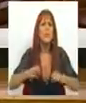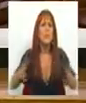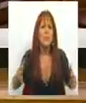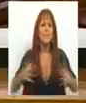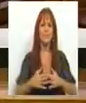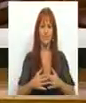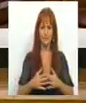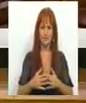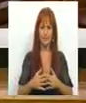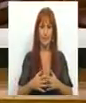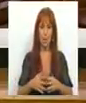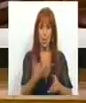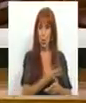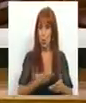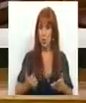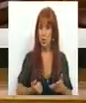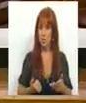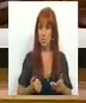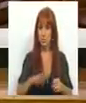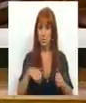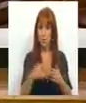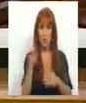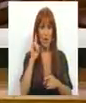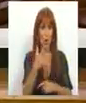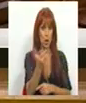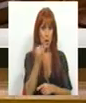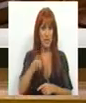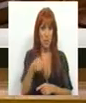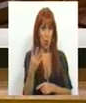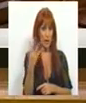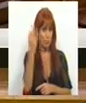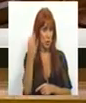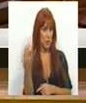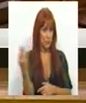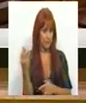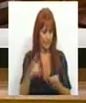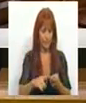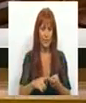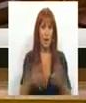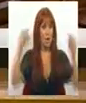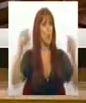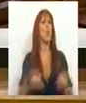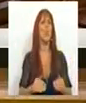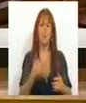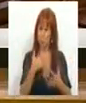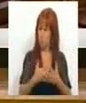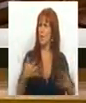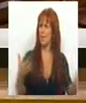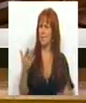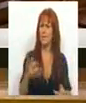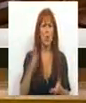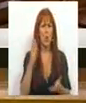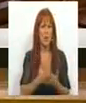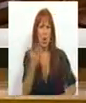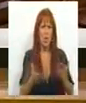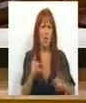acontecido. O desemprego tinha atingido um valor de 12,4%, uma queda significativa, não apenas